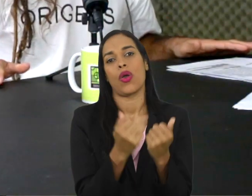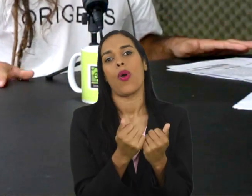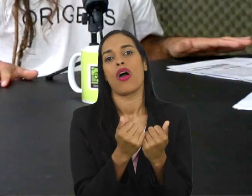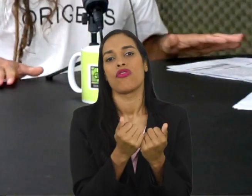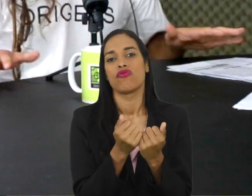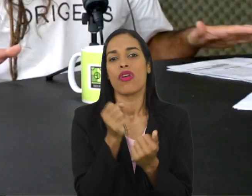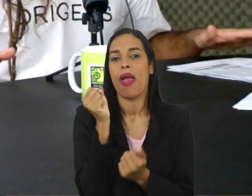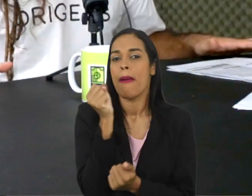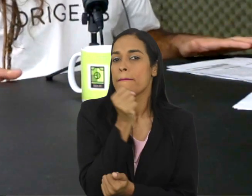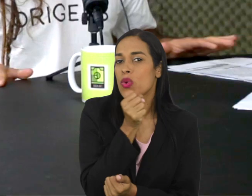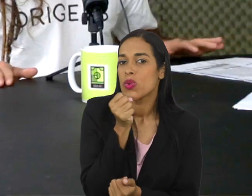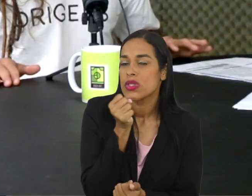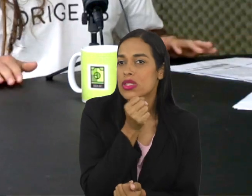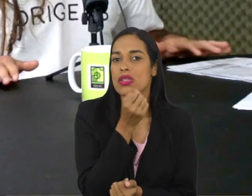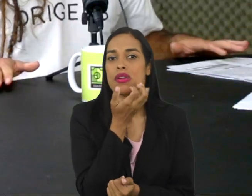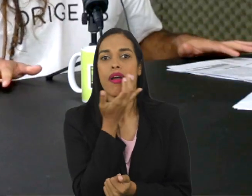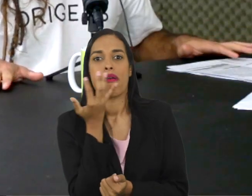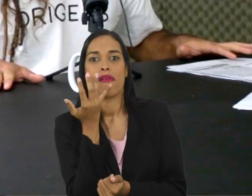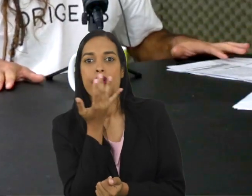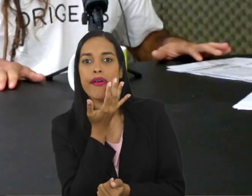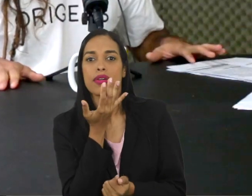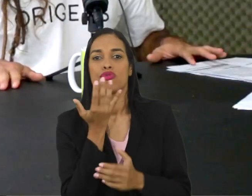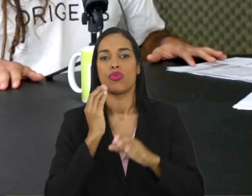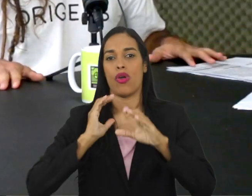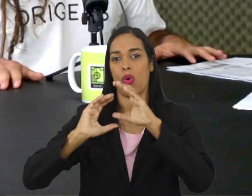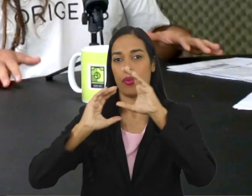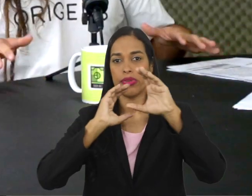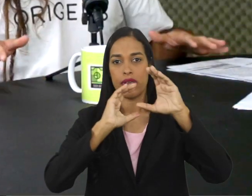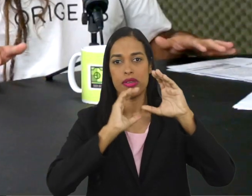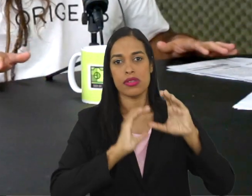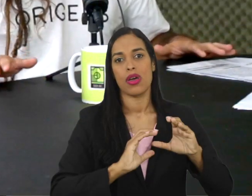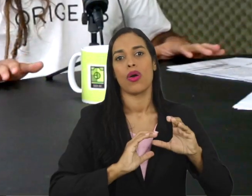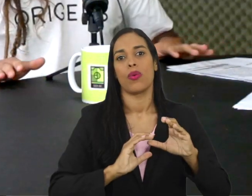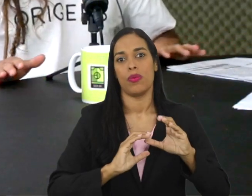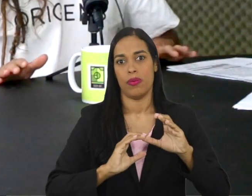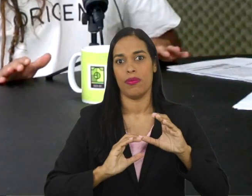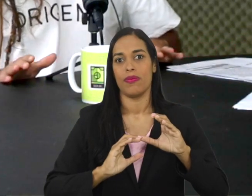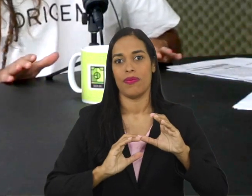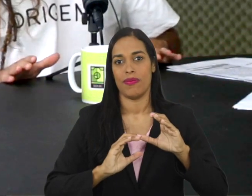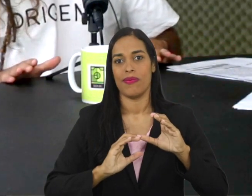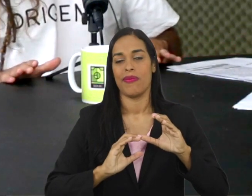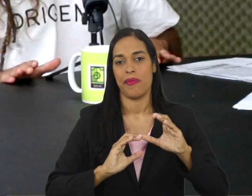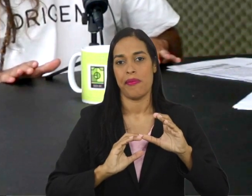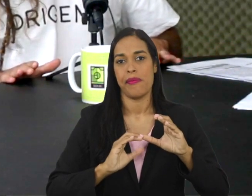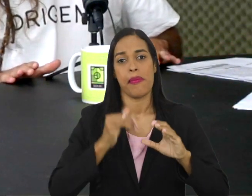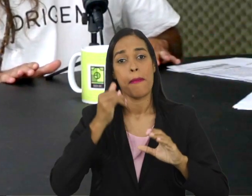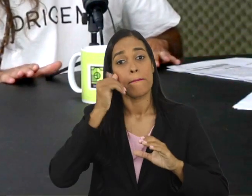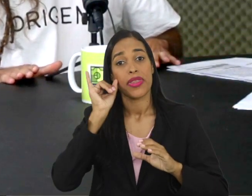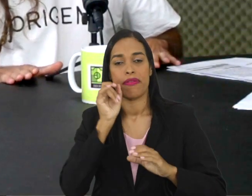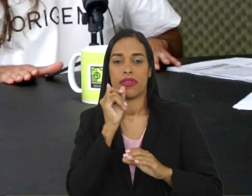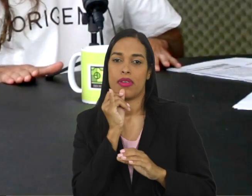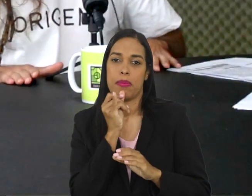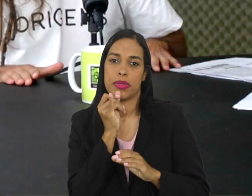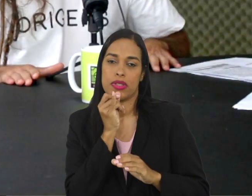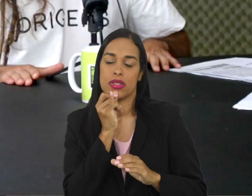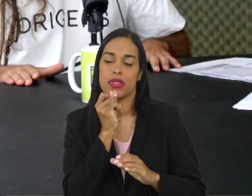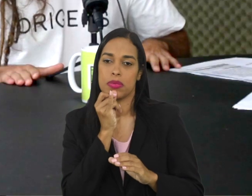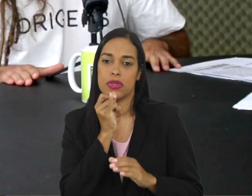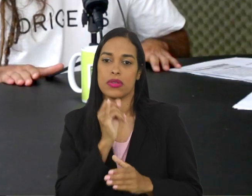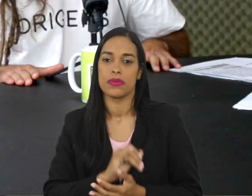está trabalhando. É música, é canto, é comunicação. Então, até mesmo para